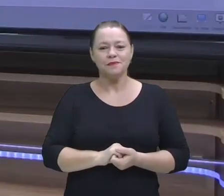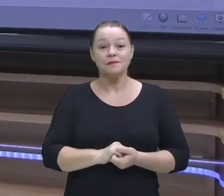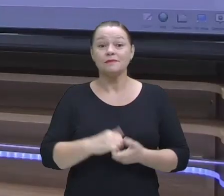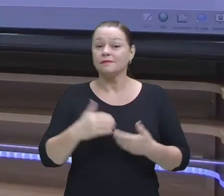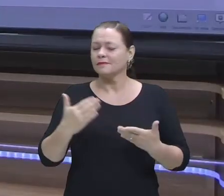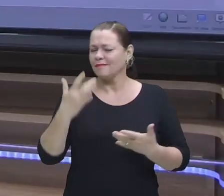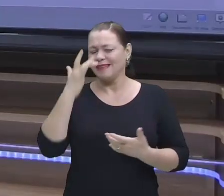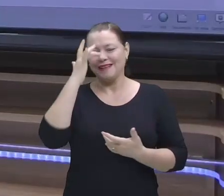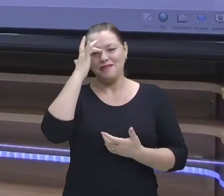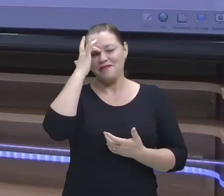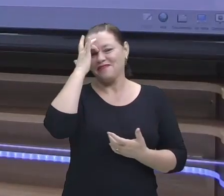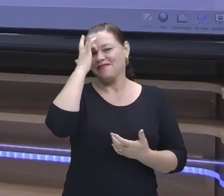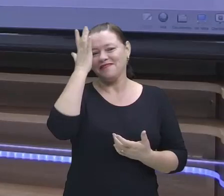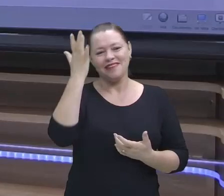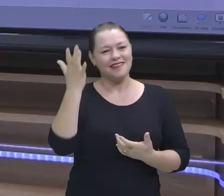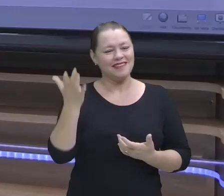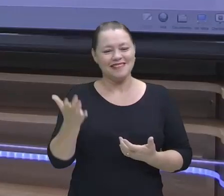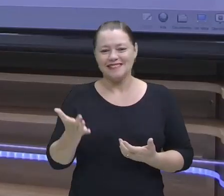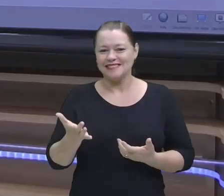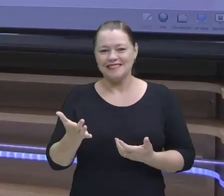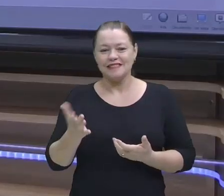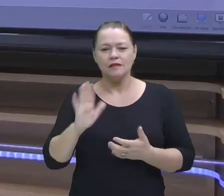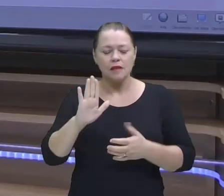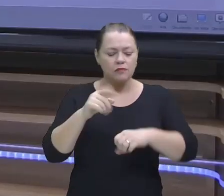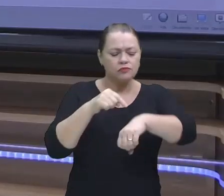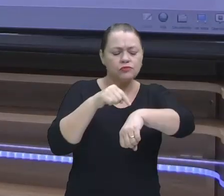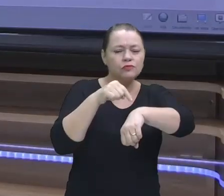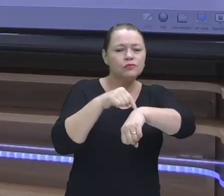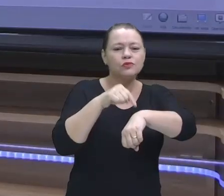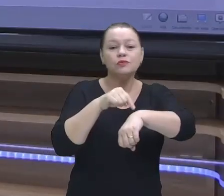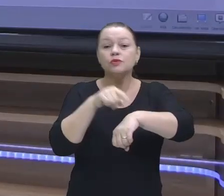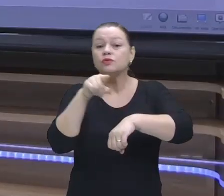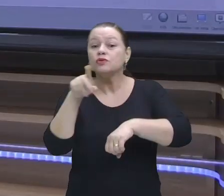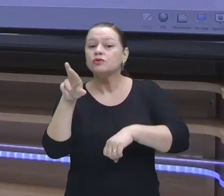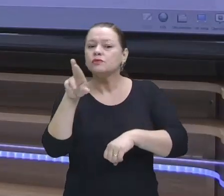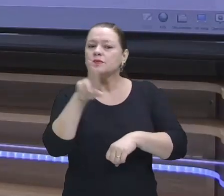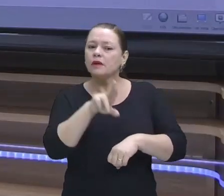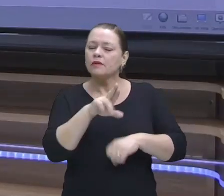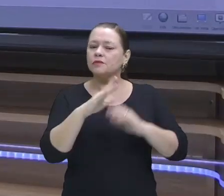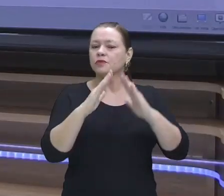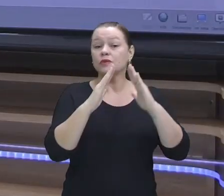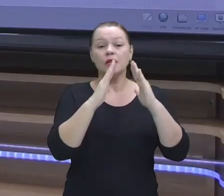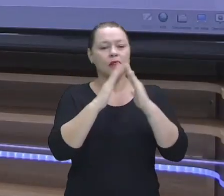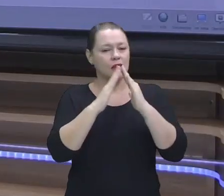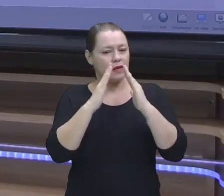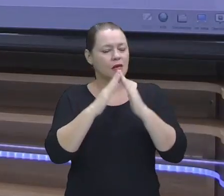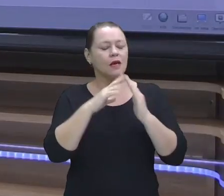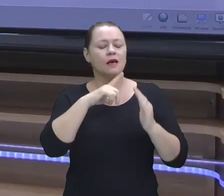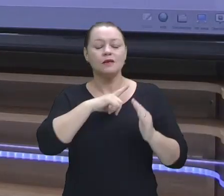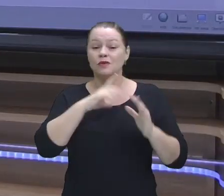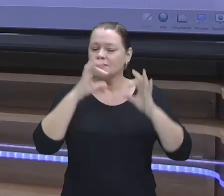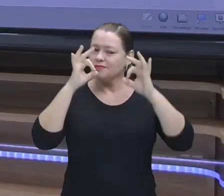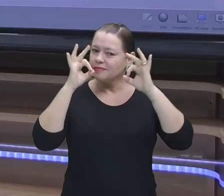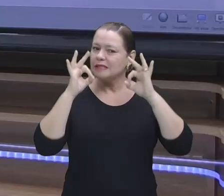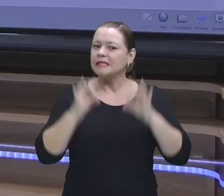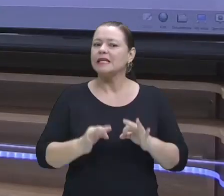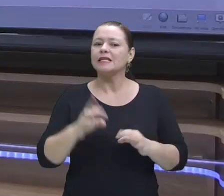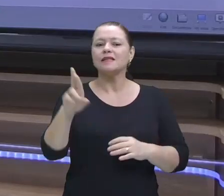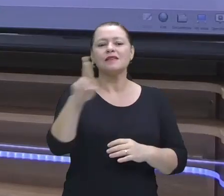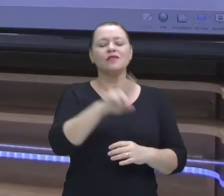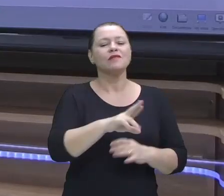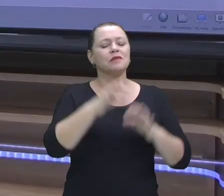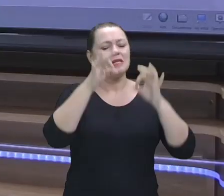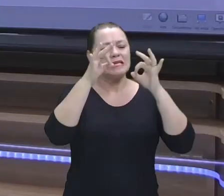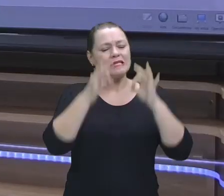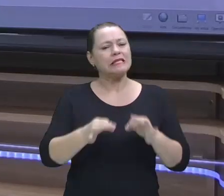Super facinho, hein? Vamos dar aqueles minutinhos para você responder em casa. Eu tenho certeza que você vai acertar tudinho.